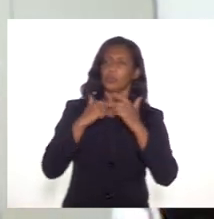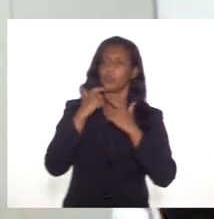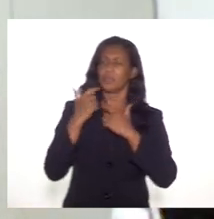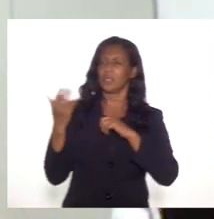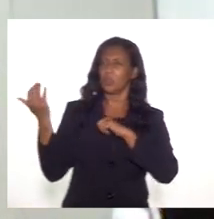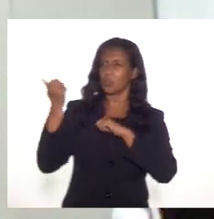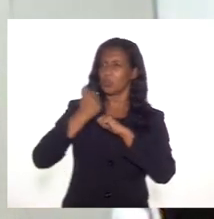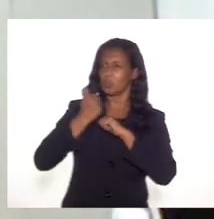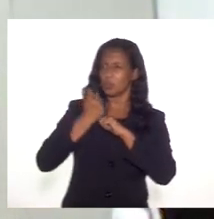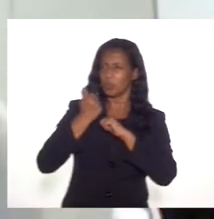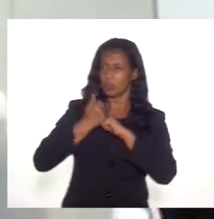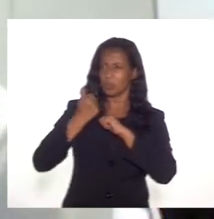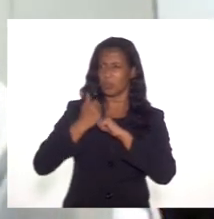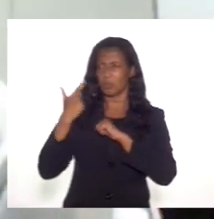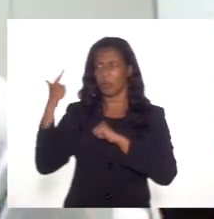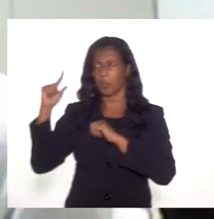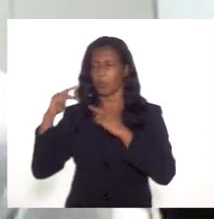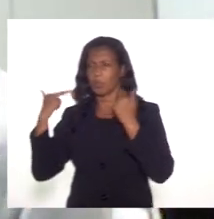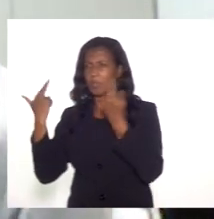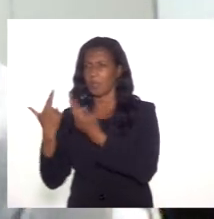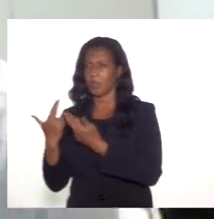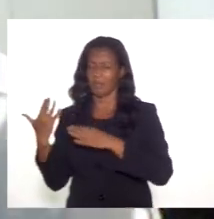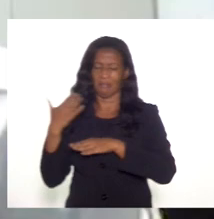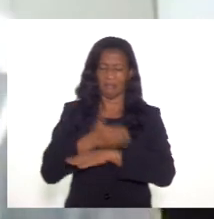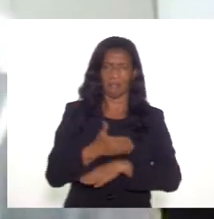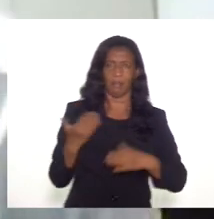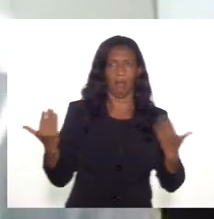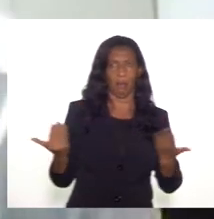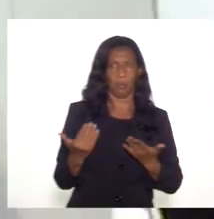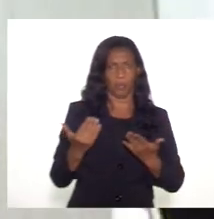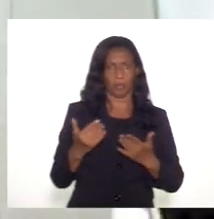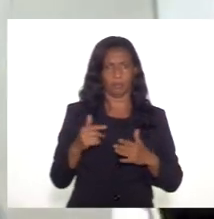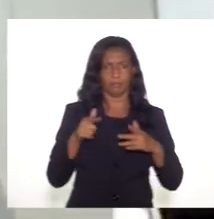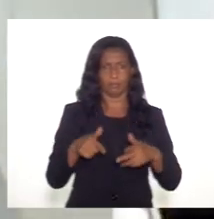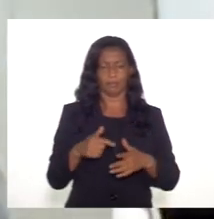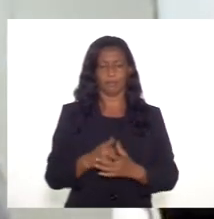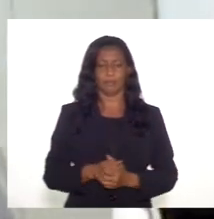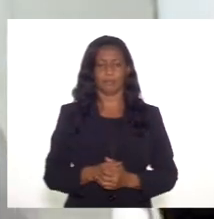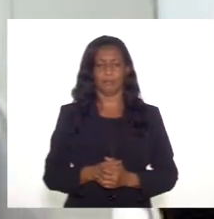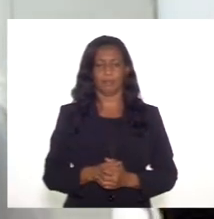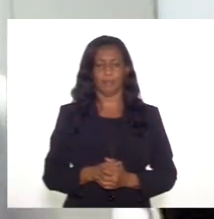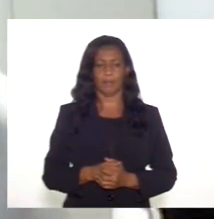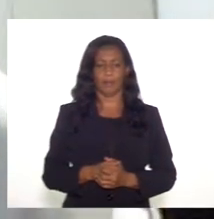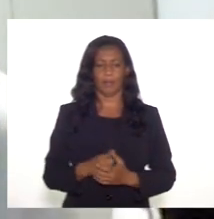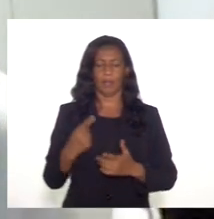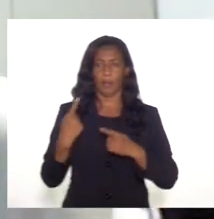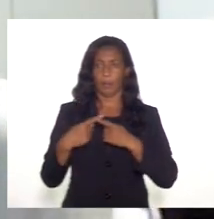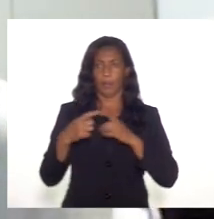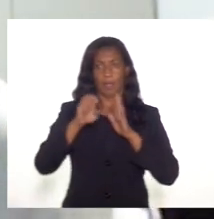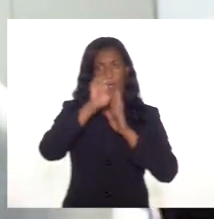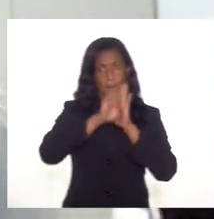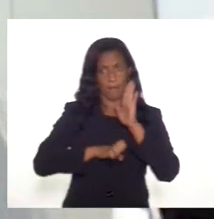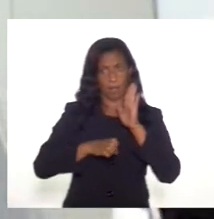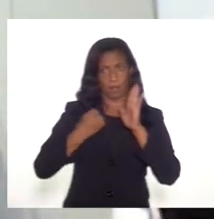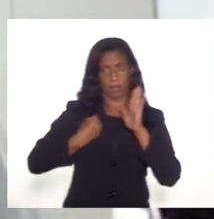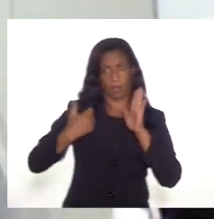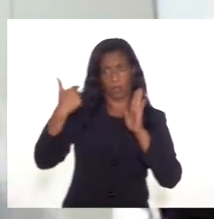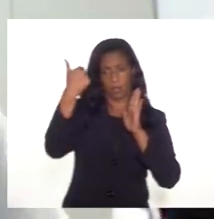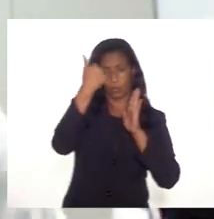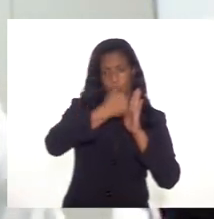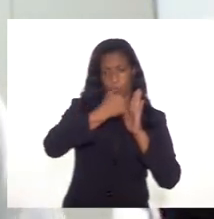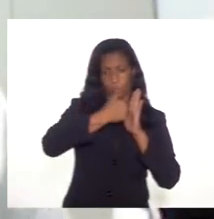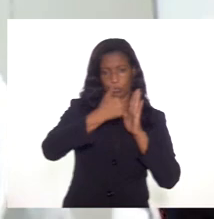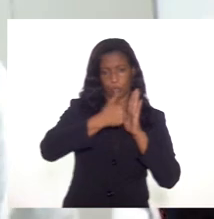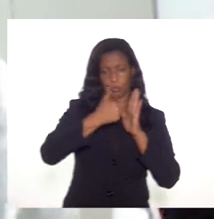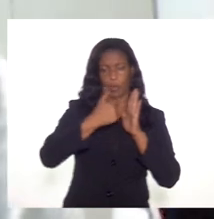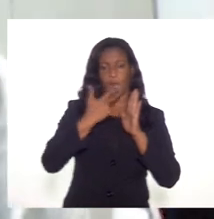substitutivo, mas eu estava em outra reunião, entrei agora aqui. É porque a emenda número 2, apresentada